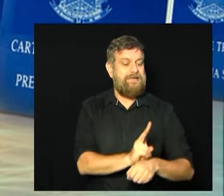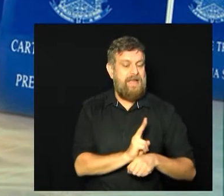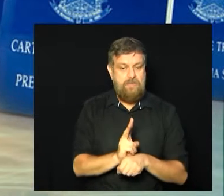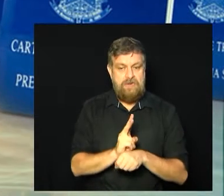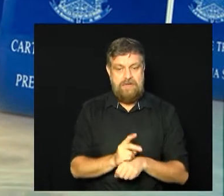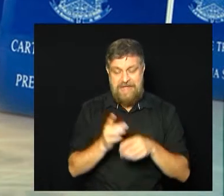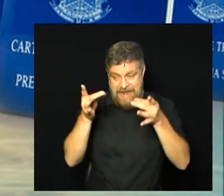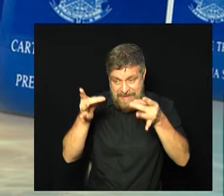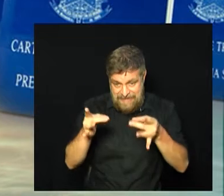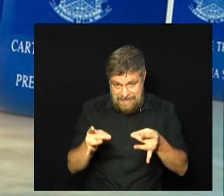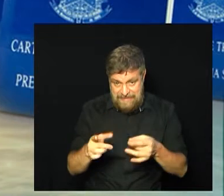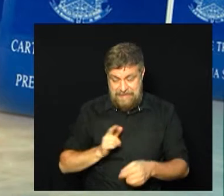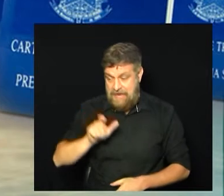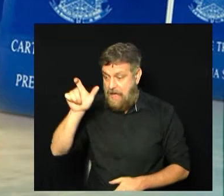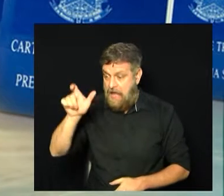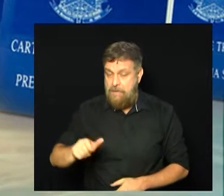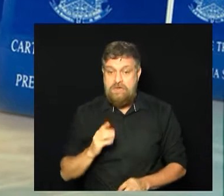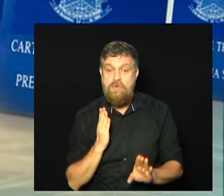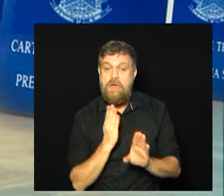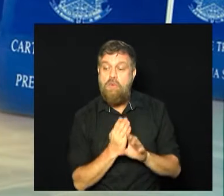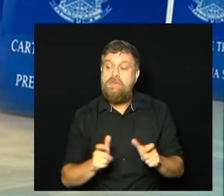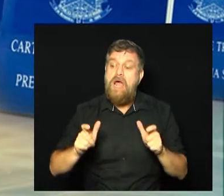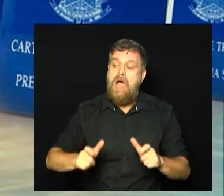vagas disponíveis o interessado encontra em